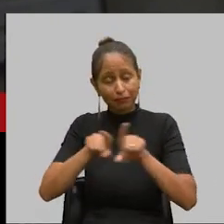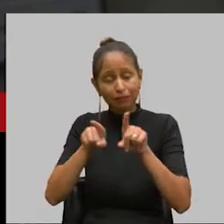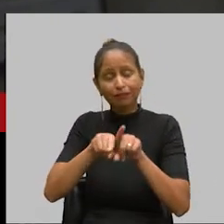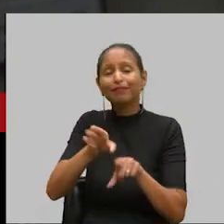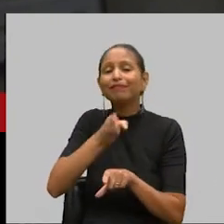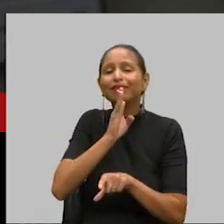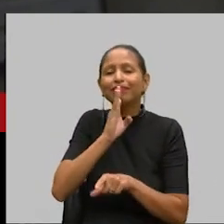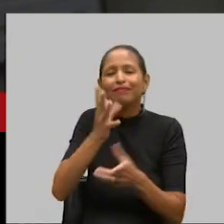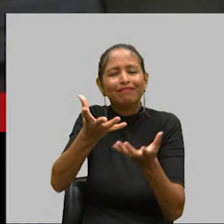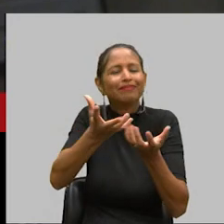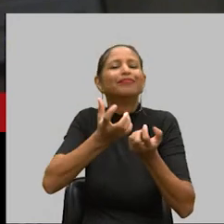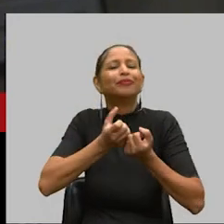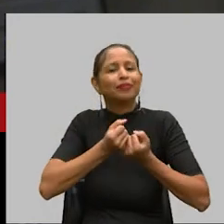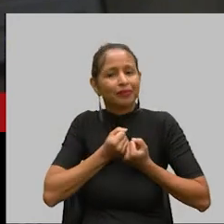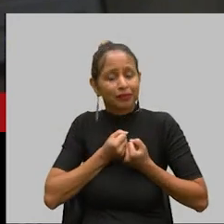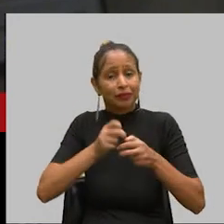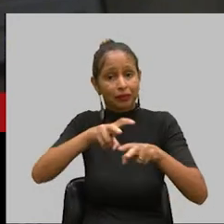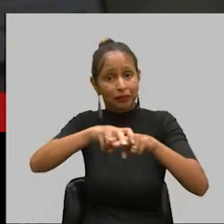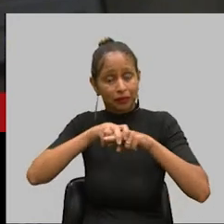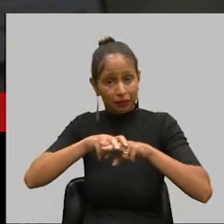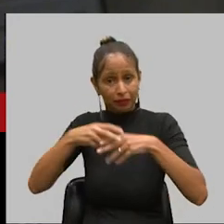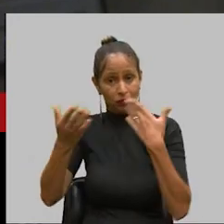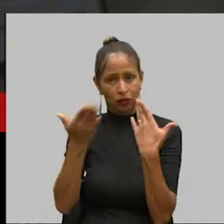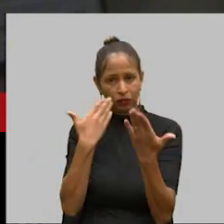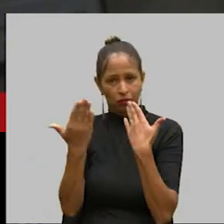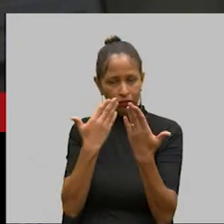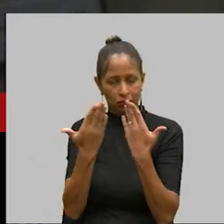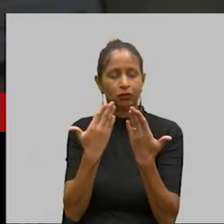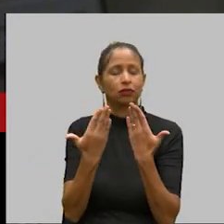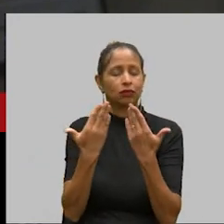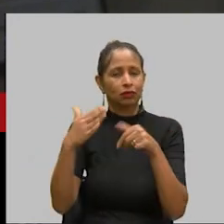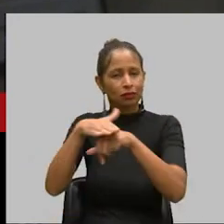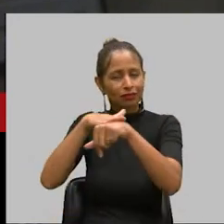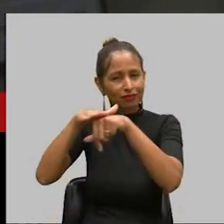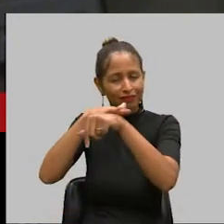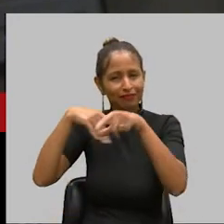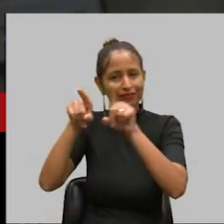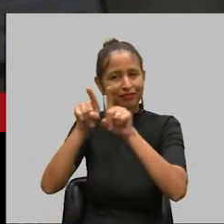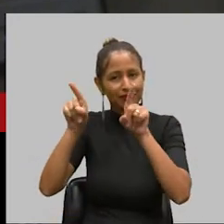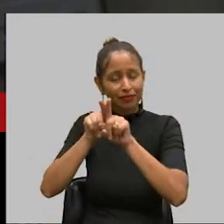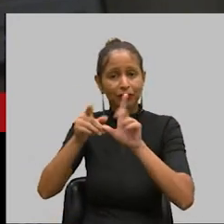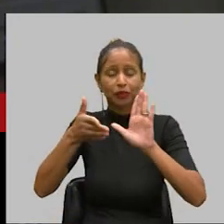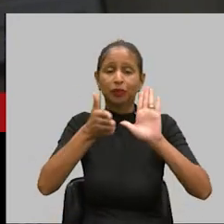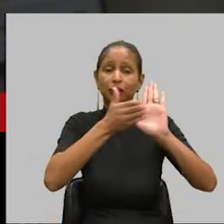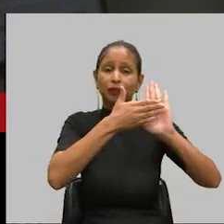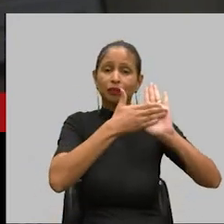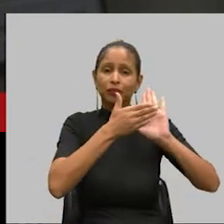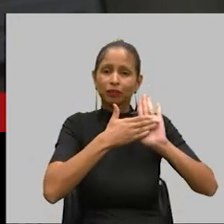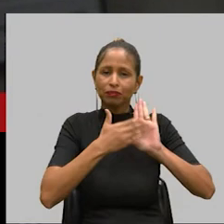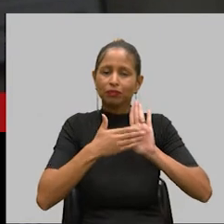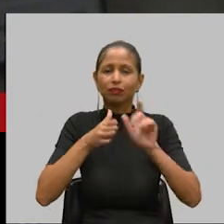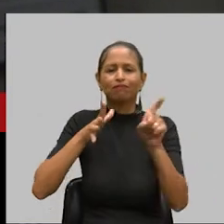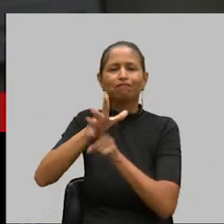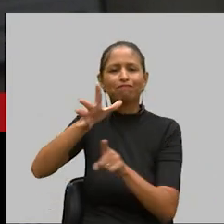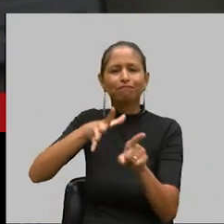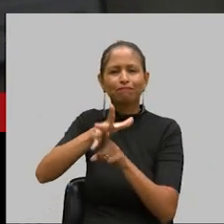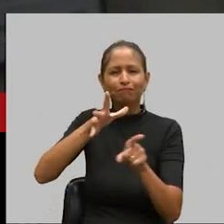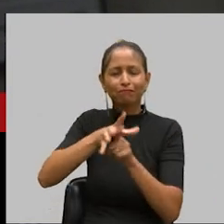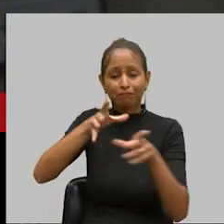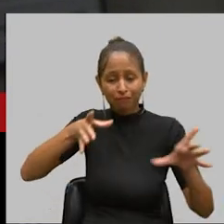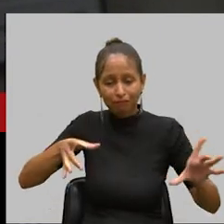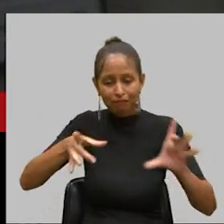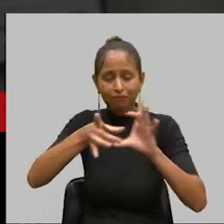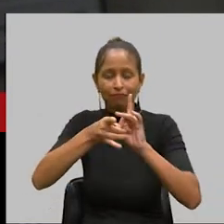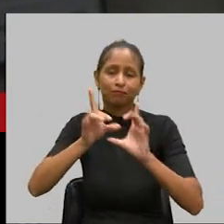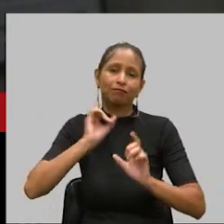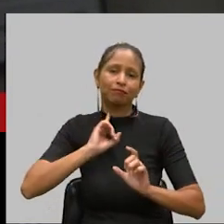acolhimento portanto esse debate aqui é fruto também de uma proposição e de uma demanda da rede mineira da Educação